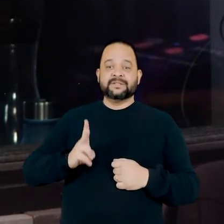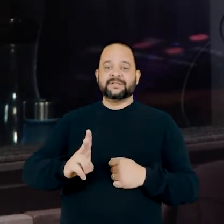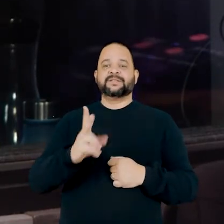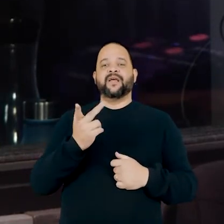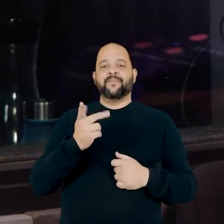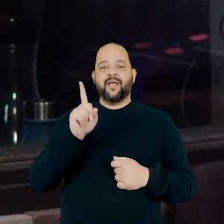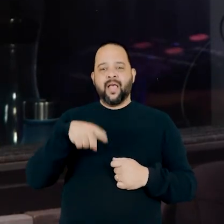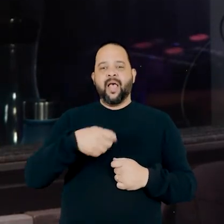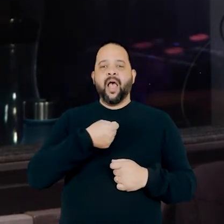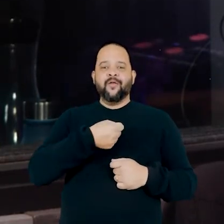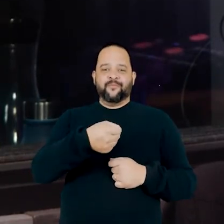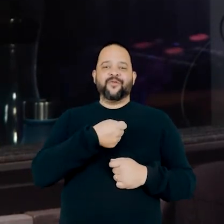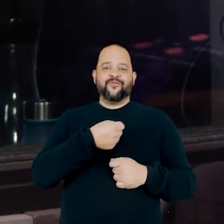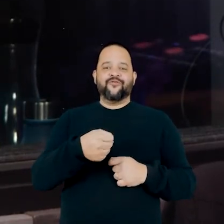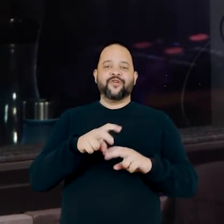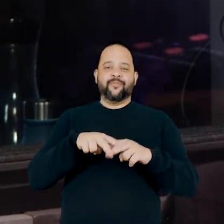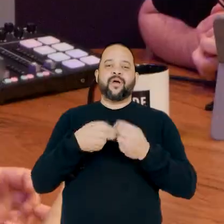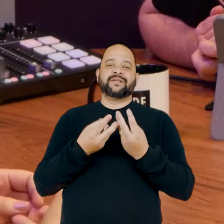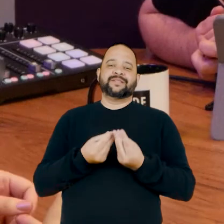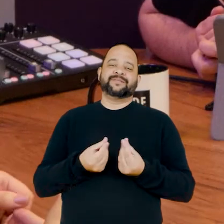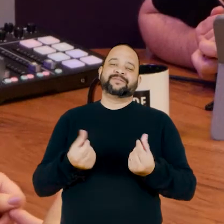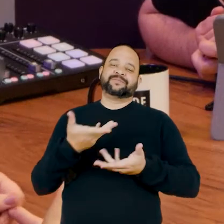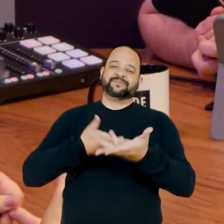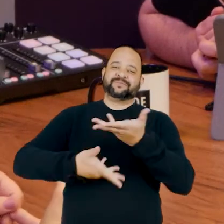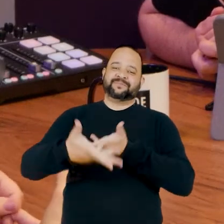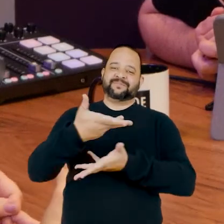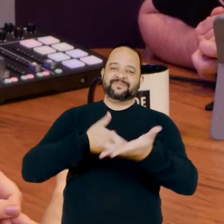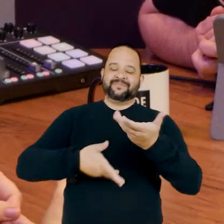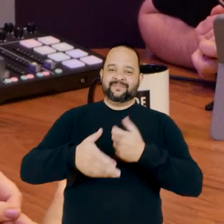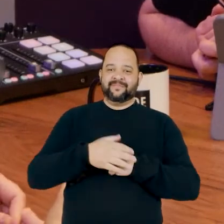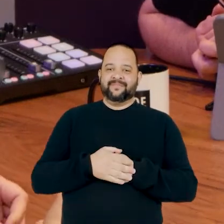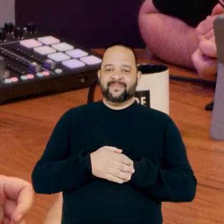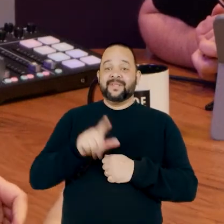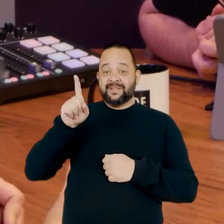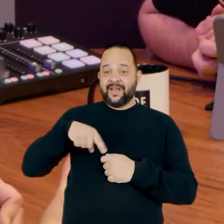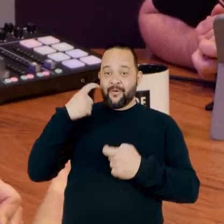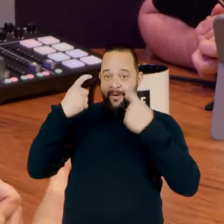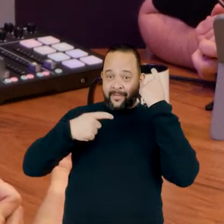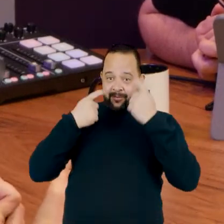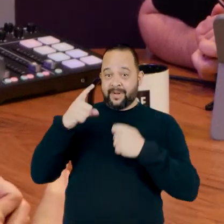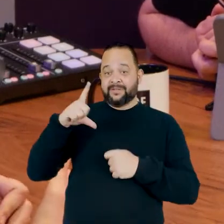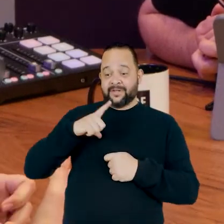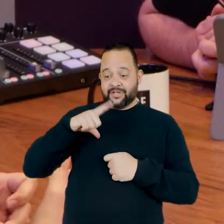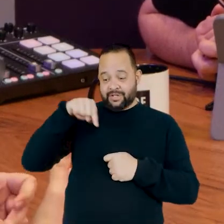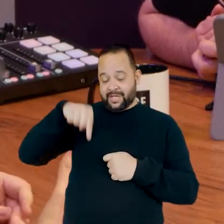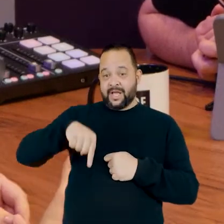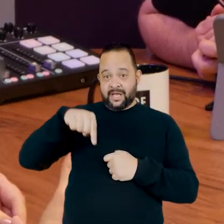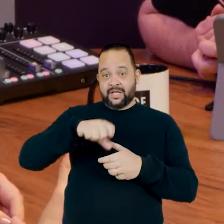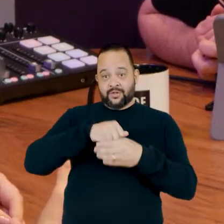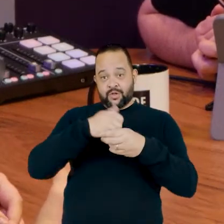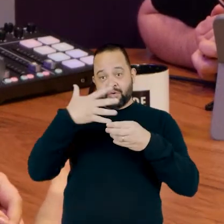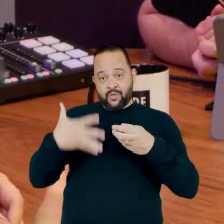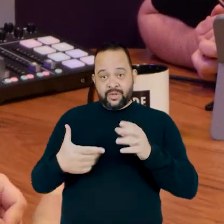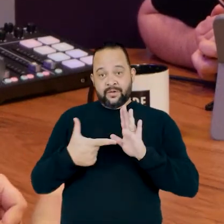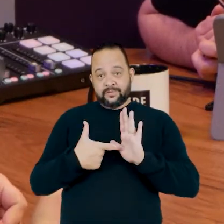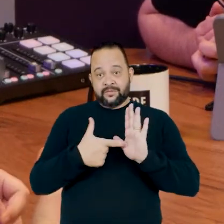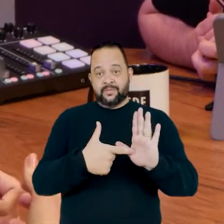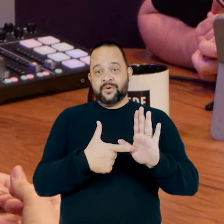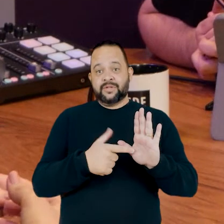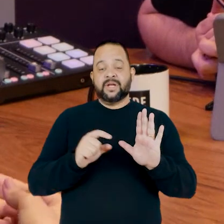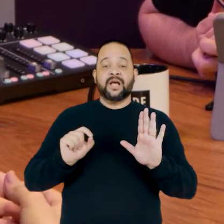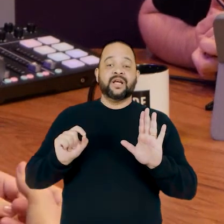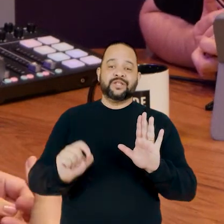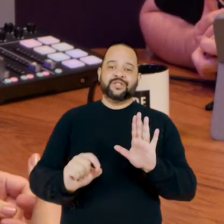acaba sendo o microfone. É muito legal isso que você tá falando, porque é uma preocupação que a gente tem muito grande aqui no nosso conteúdo, né? A gente